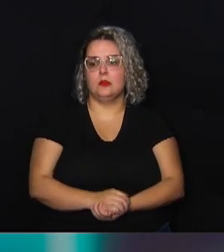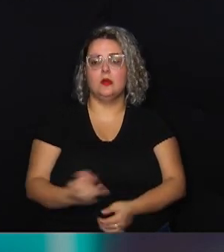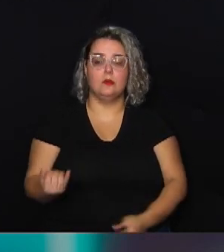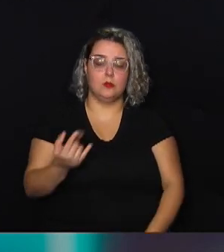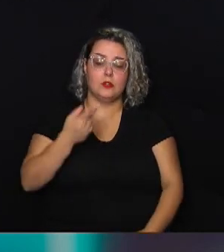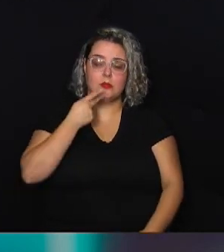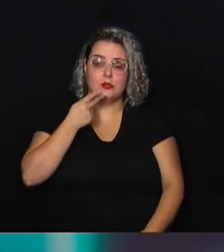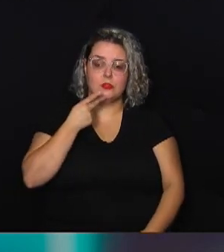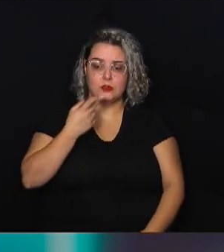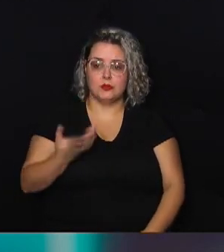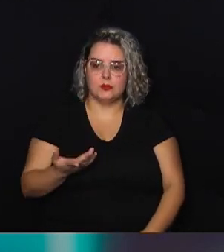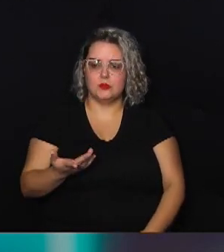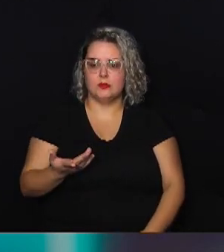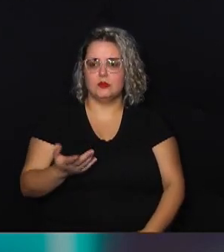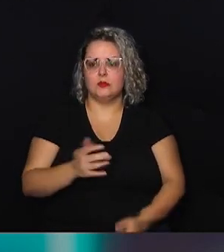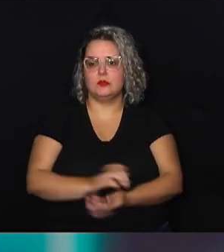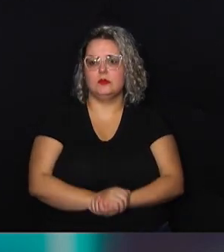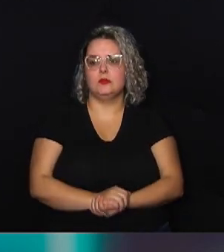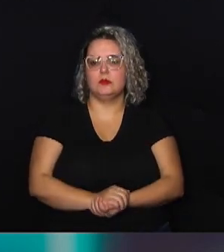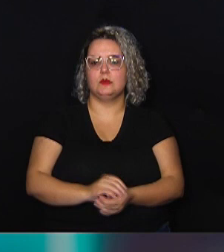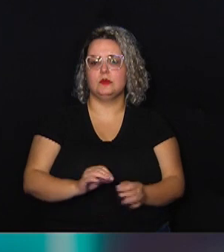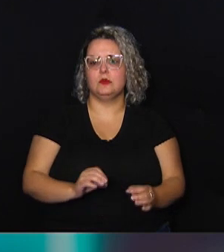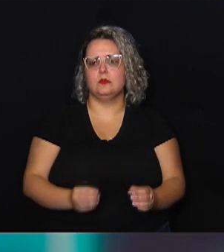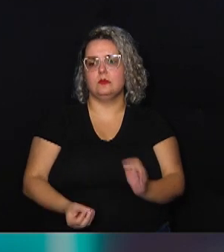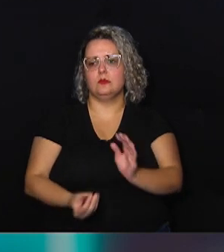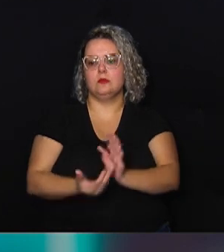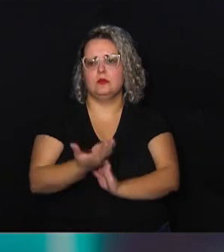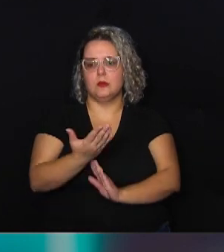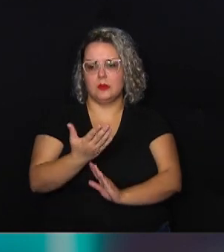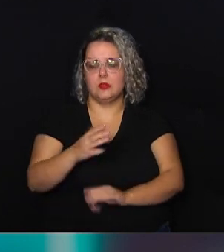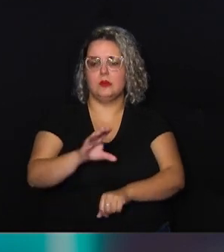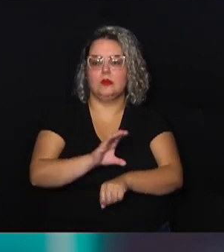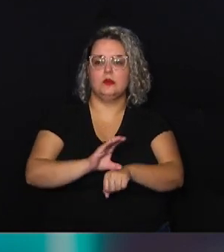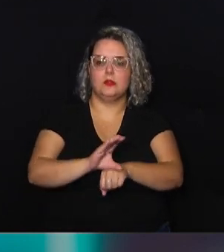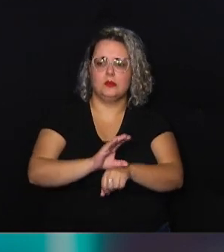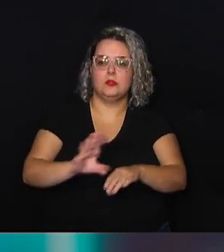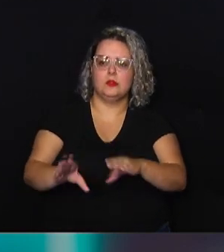que, para compor a emenda constitucional, é